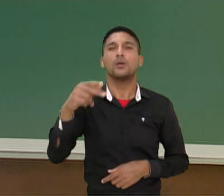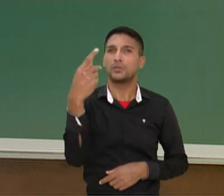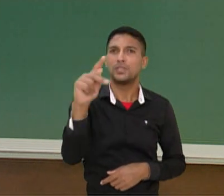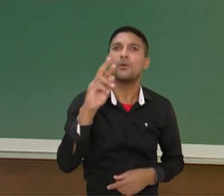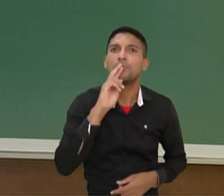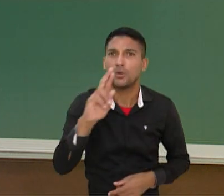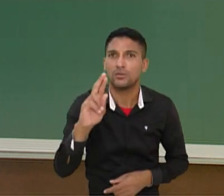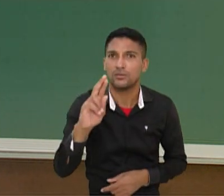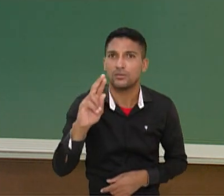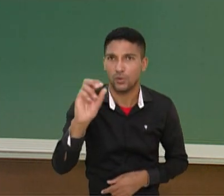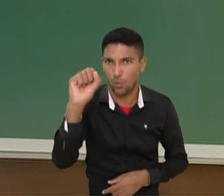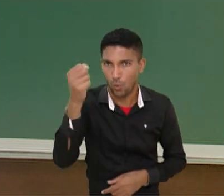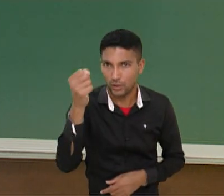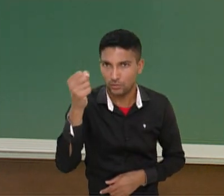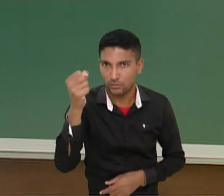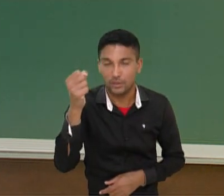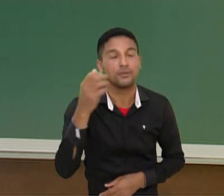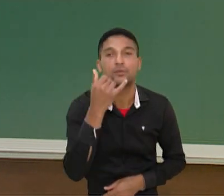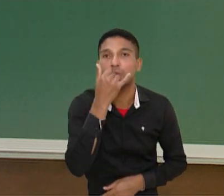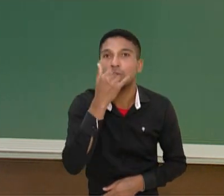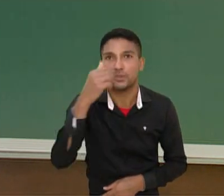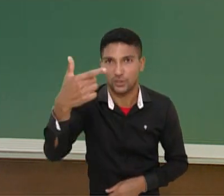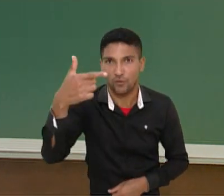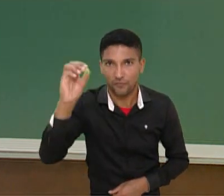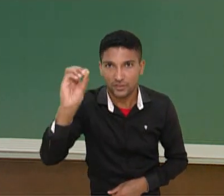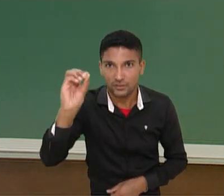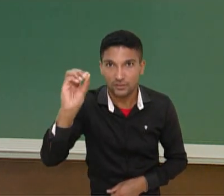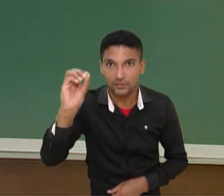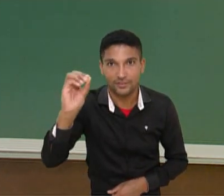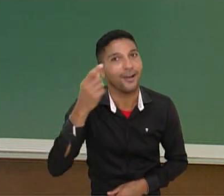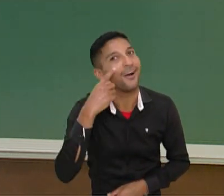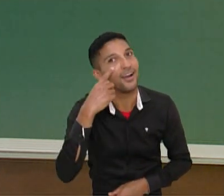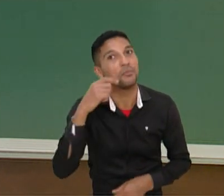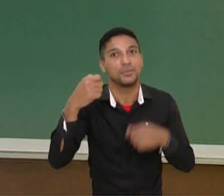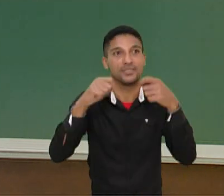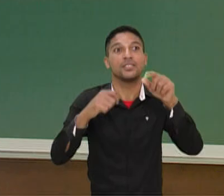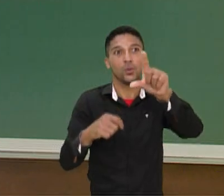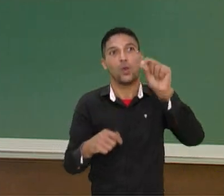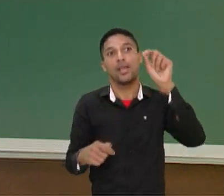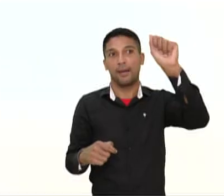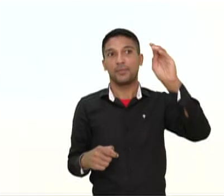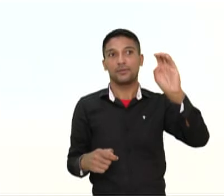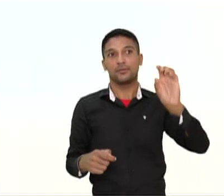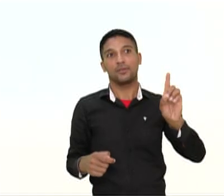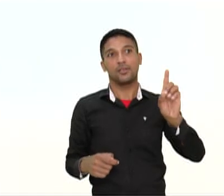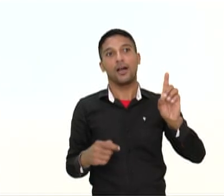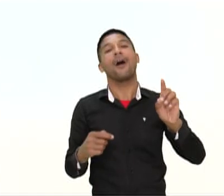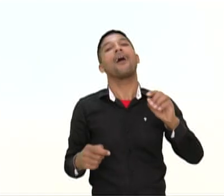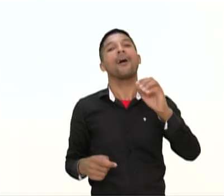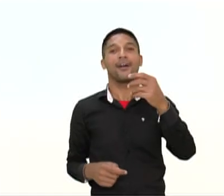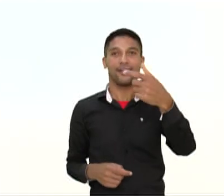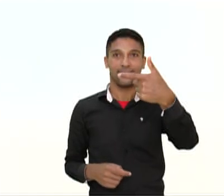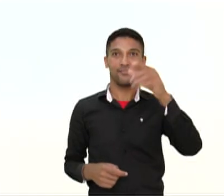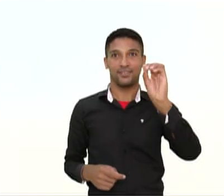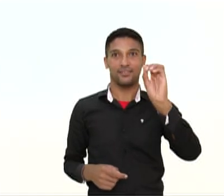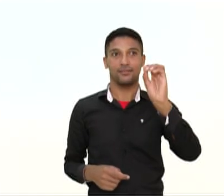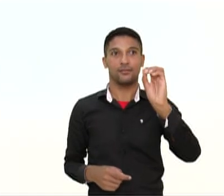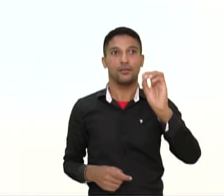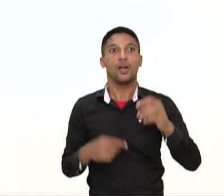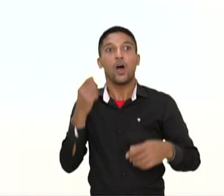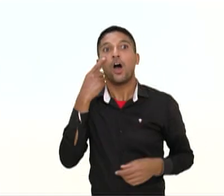marca o X. Aí você perde a questão. Então, vamos ver a conta como é. Então, no lugar do N, a gente coloca